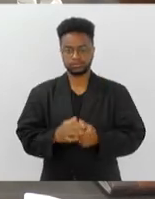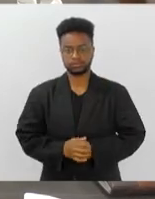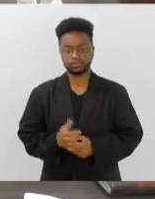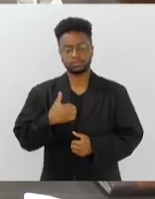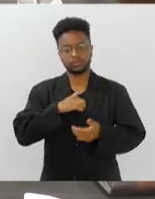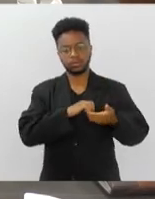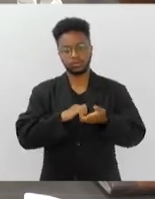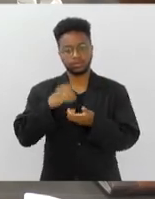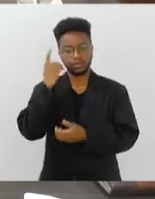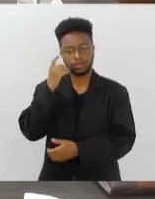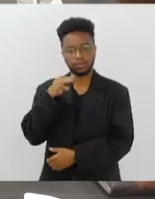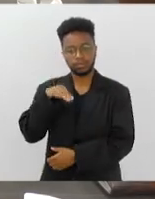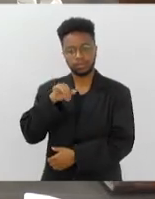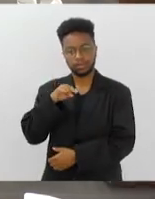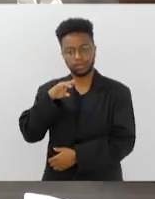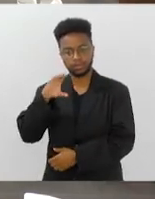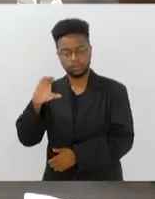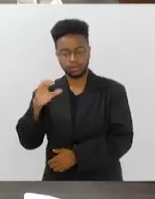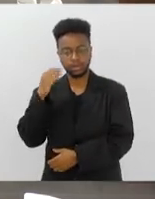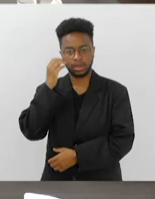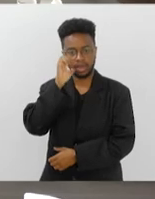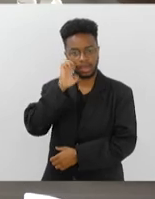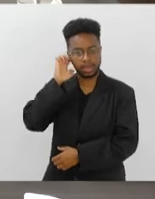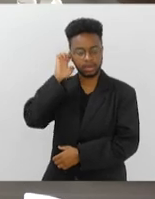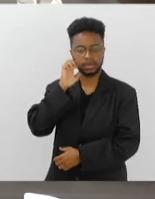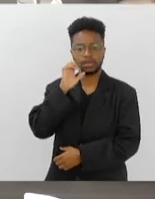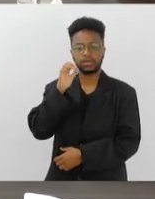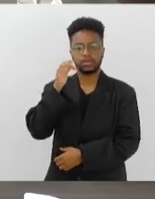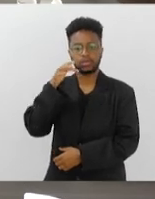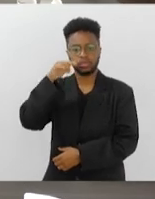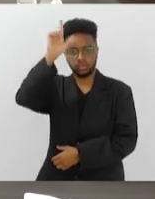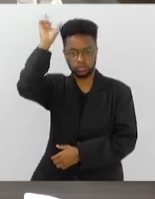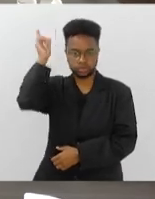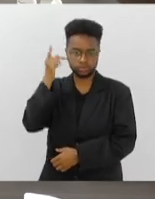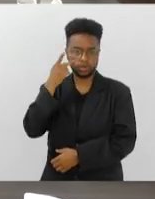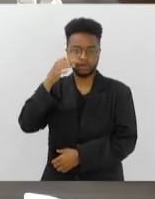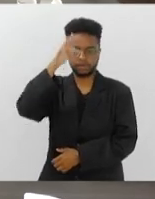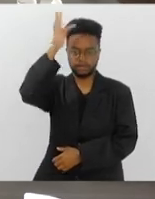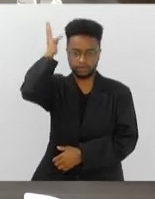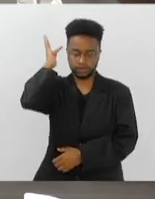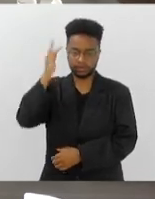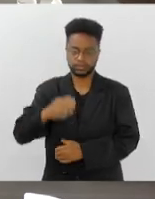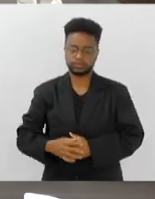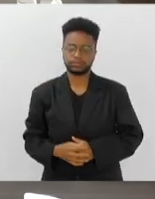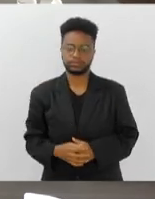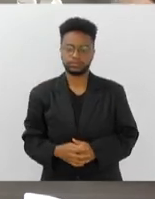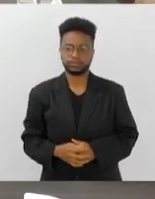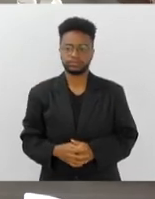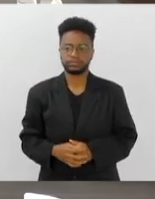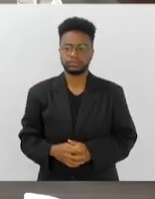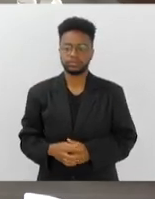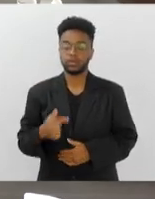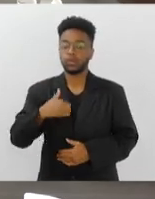Cumprimentando o deputado Mink, deputada Élica, deputado Luiz Paulo, deputado Fred. Eu queria pedir